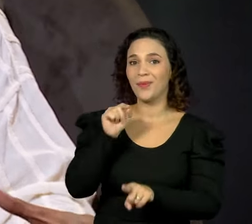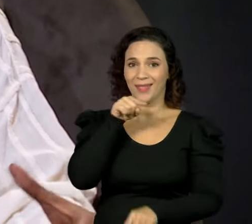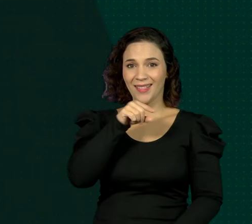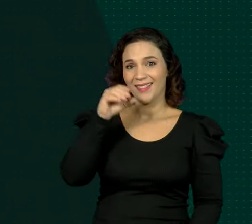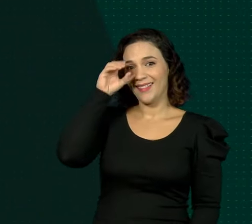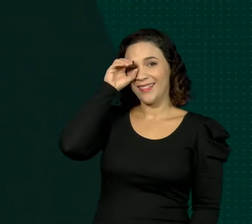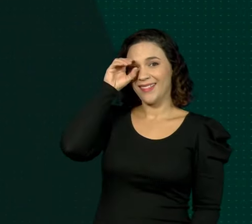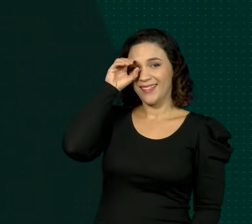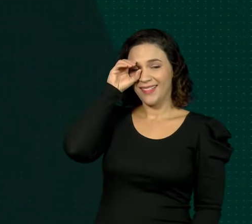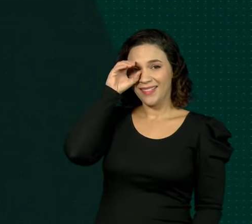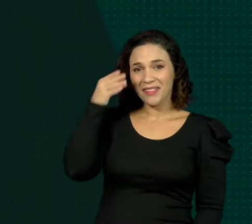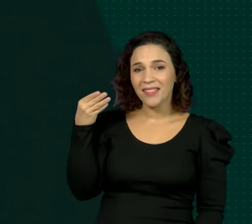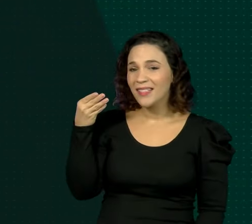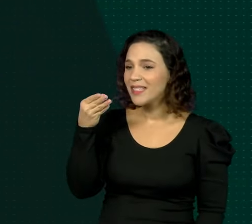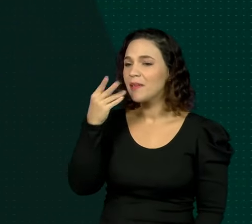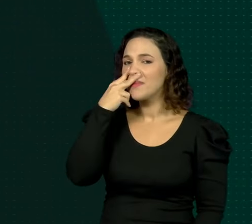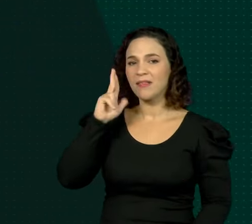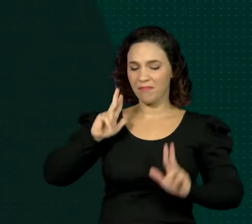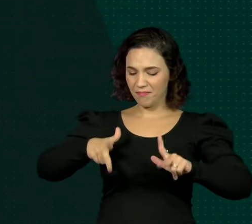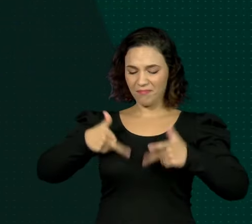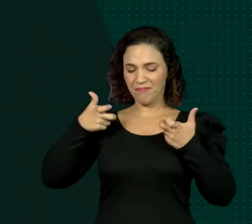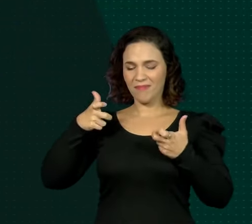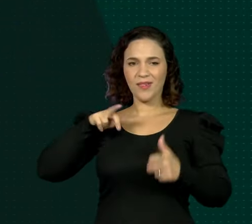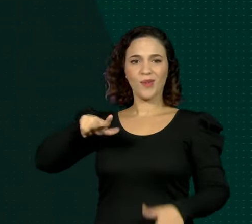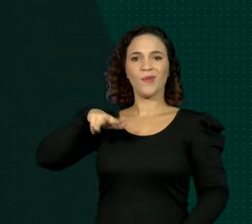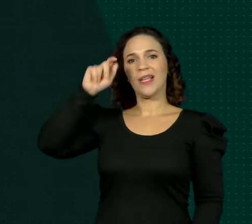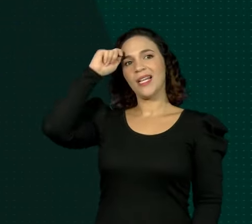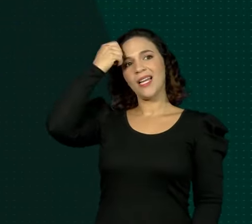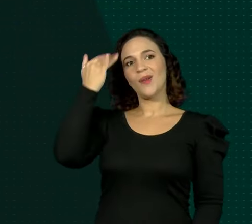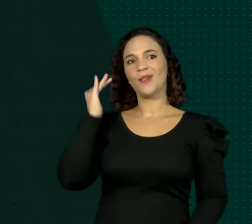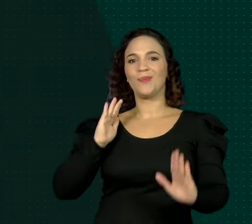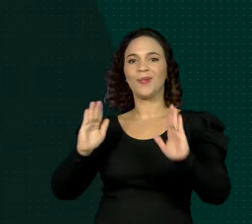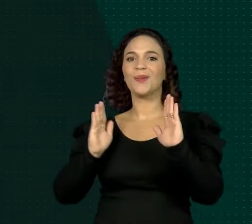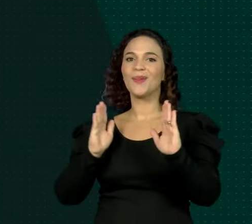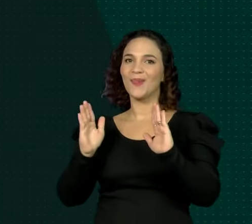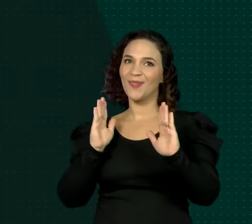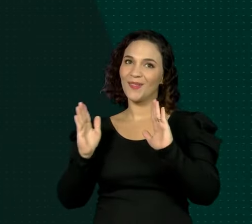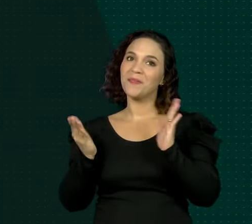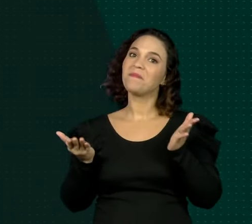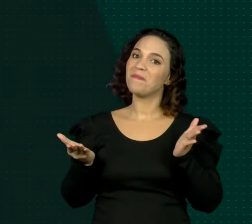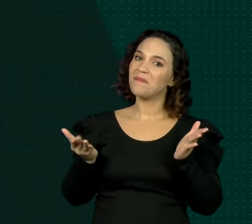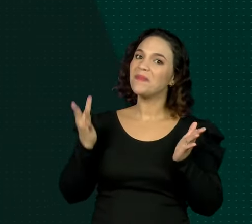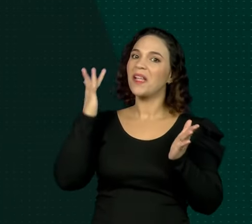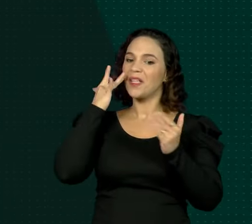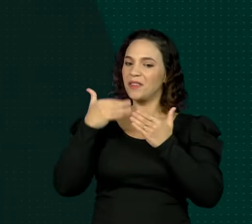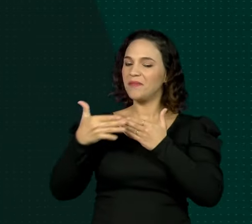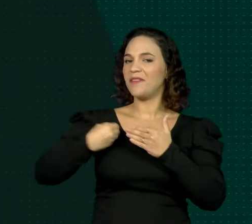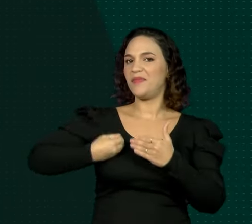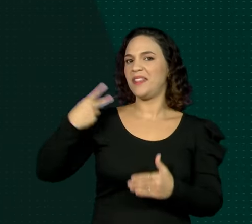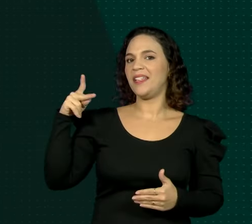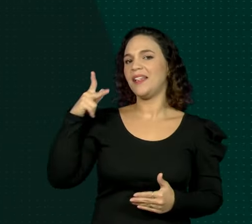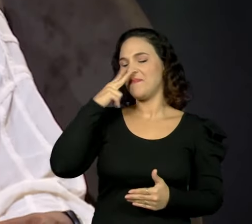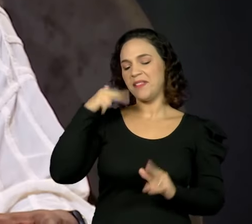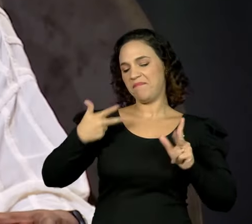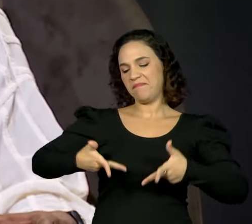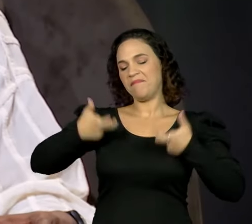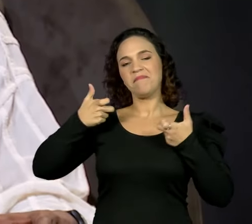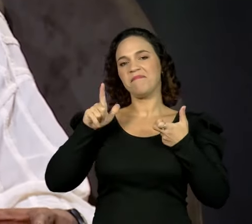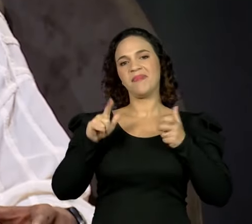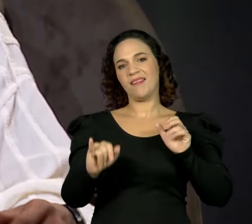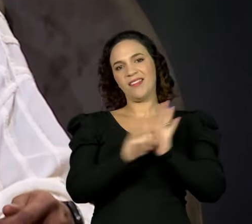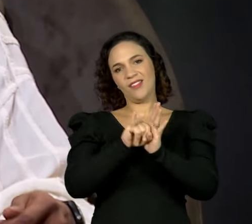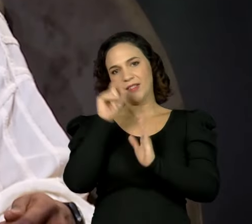de Andrade não se entender como negro naquele período, enfim, acho que até durante toda a sua vida, né? Mas no que diz